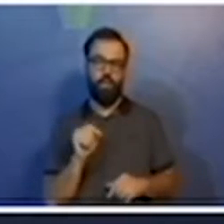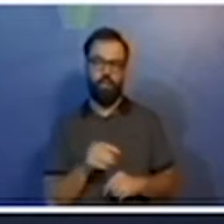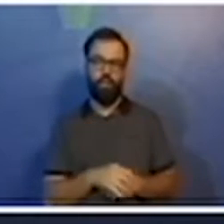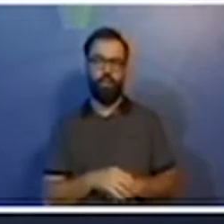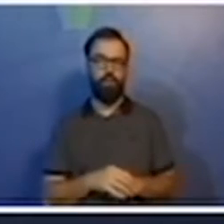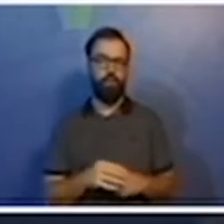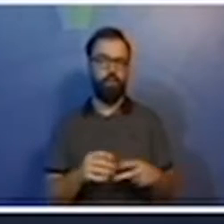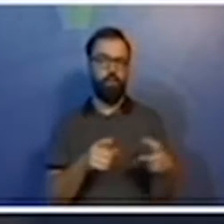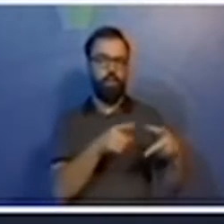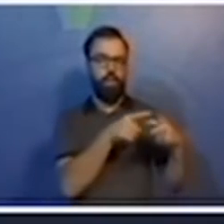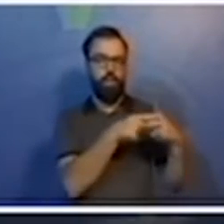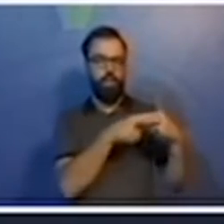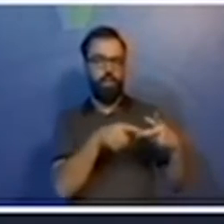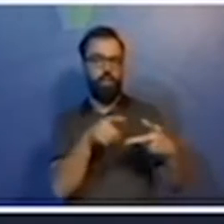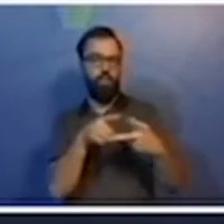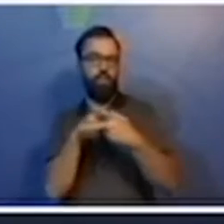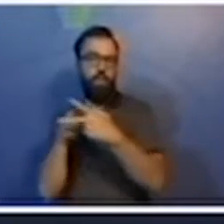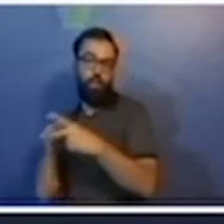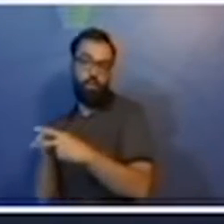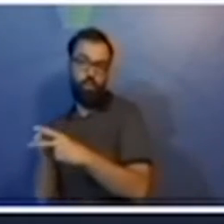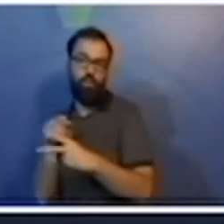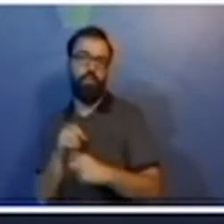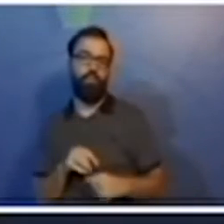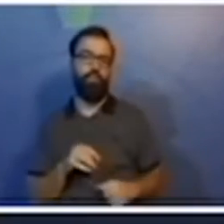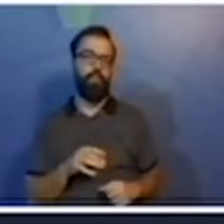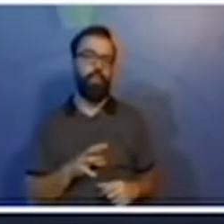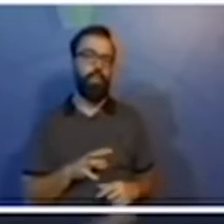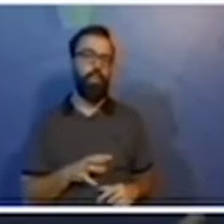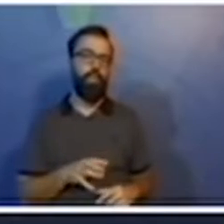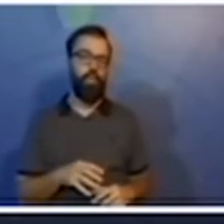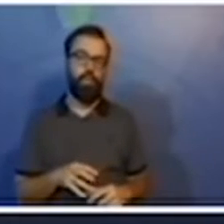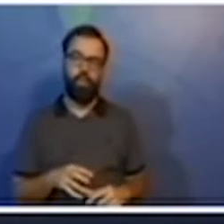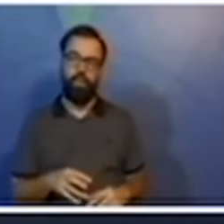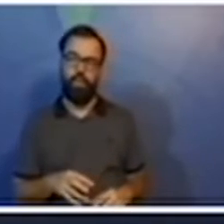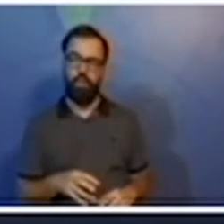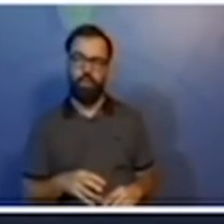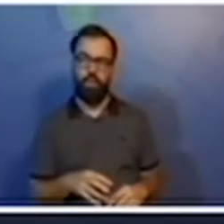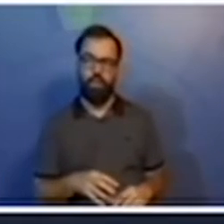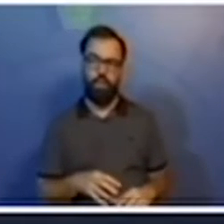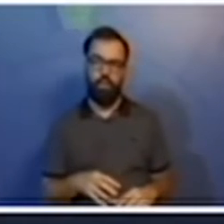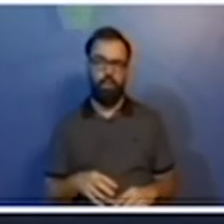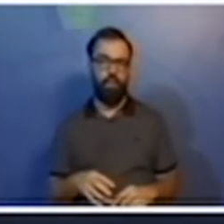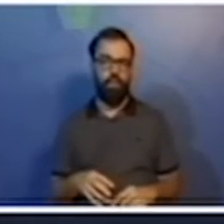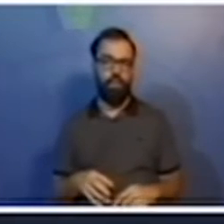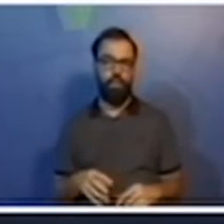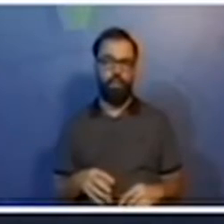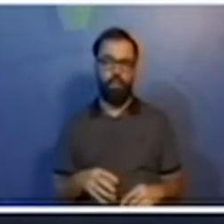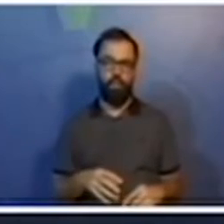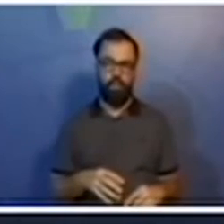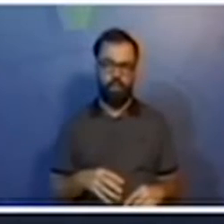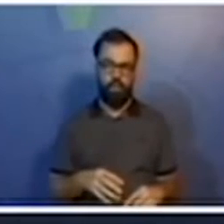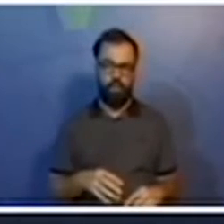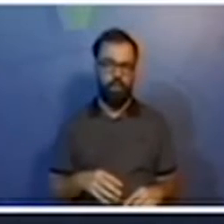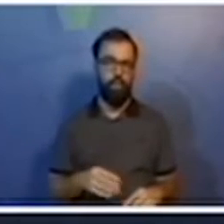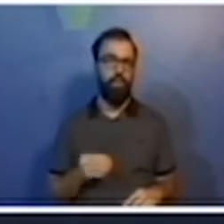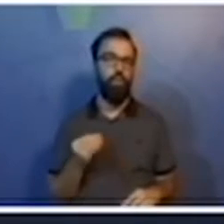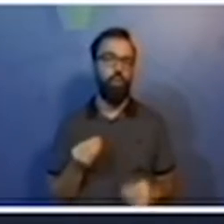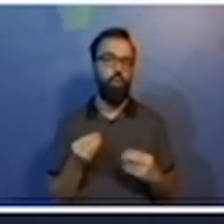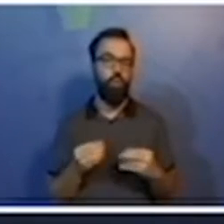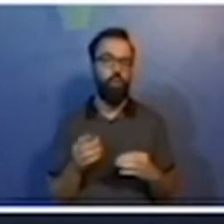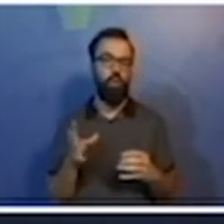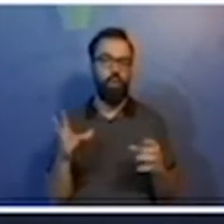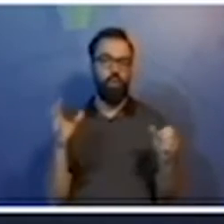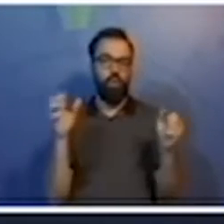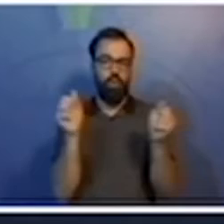Dois ângulos são chamados complementares quando eles se completam de uma certa maneira. De que